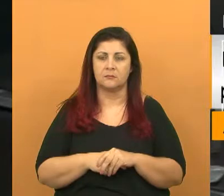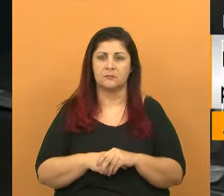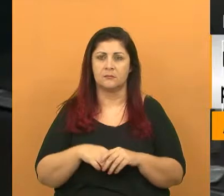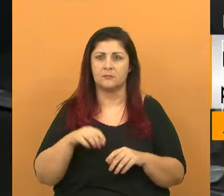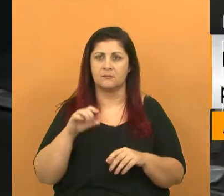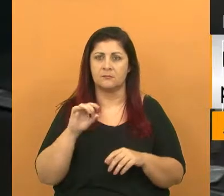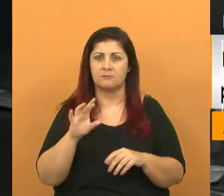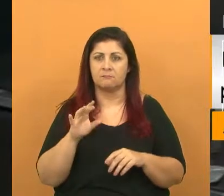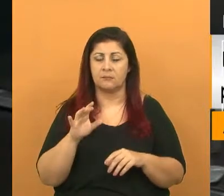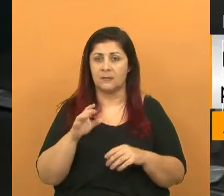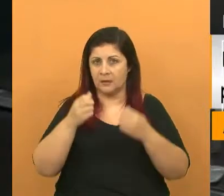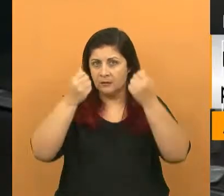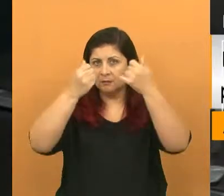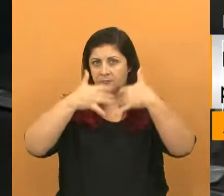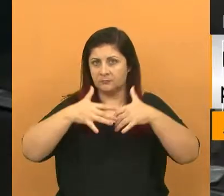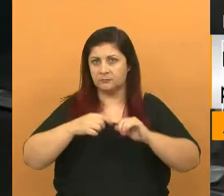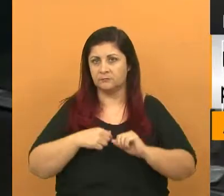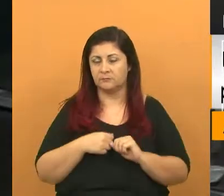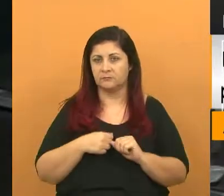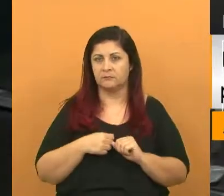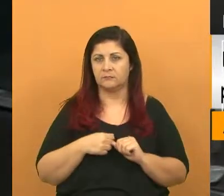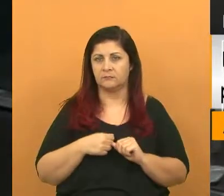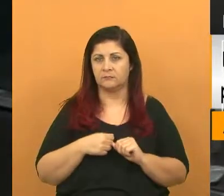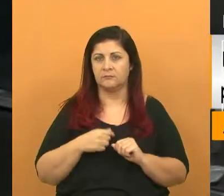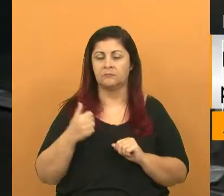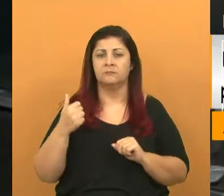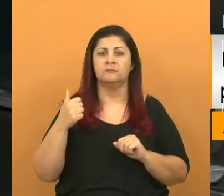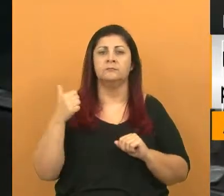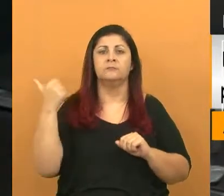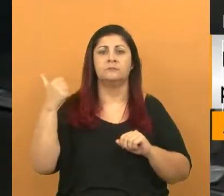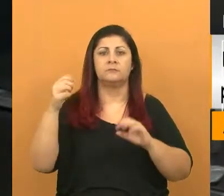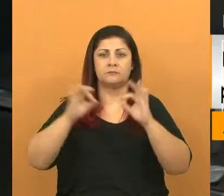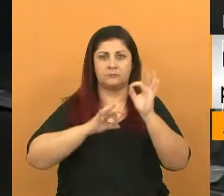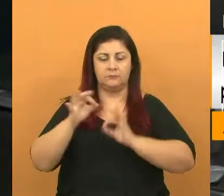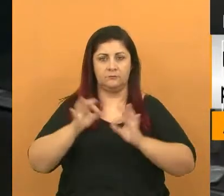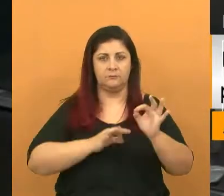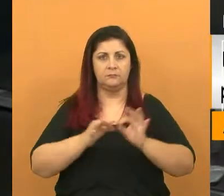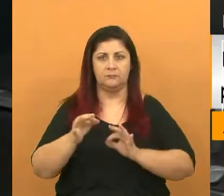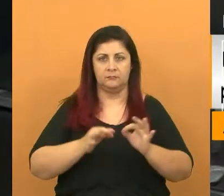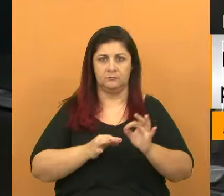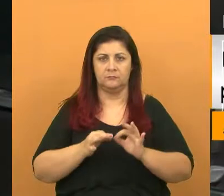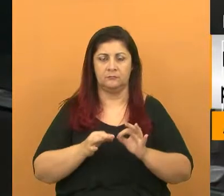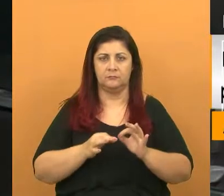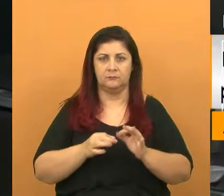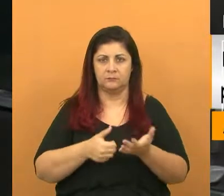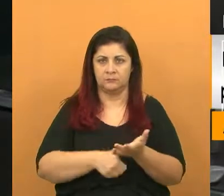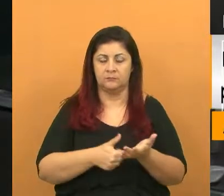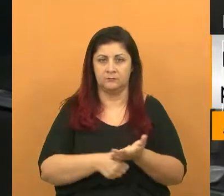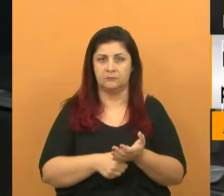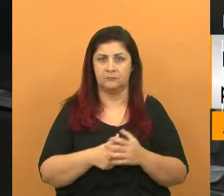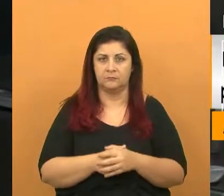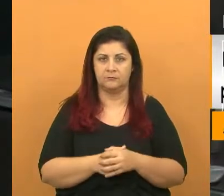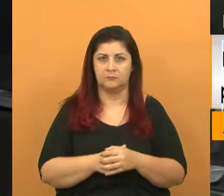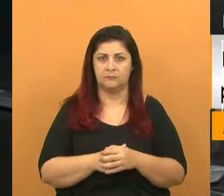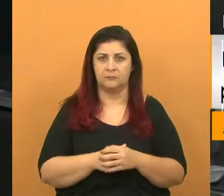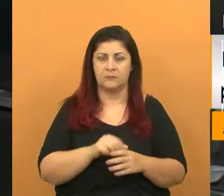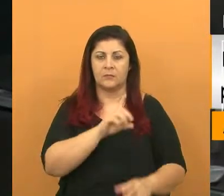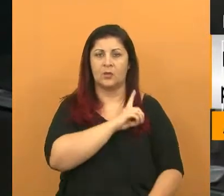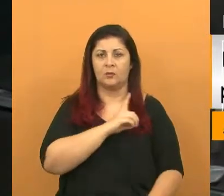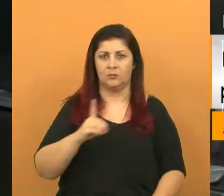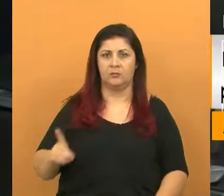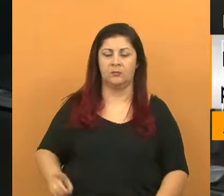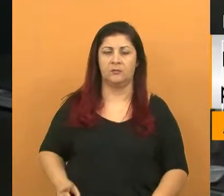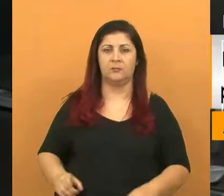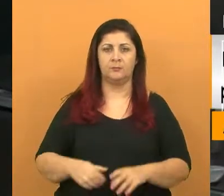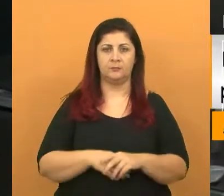para fazer uma observação, eu fiz um ofício encaminhado ao Caio França, deputado estadual do PSB, no dia